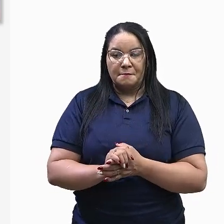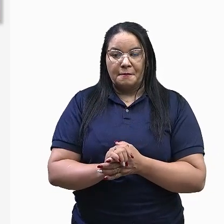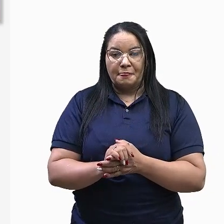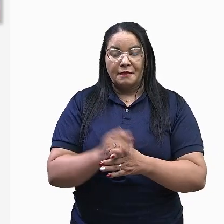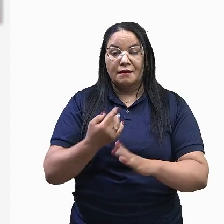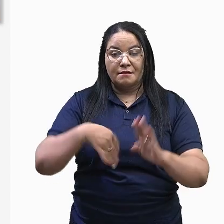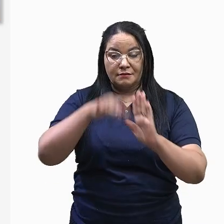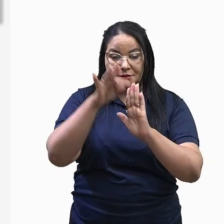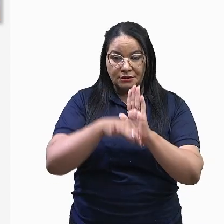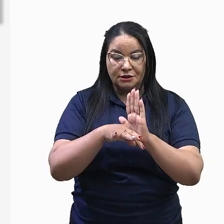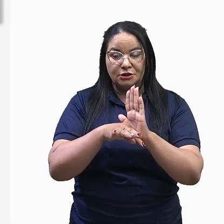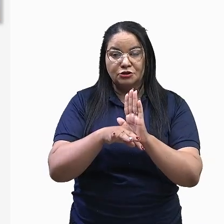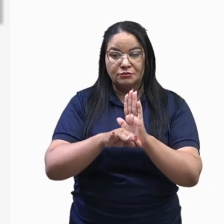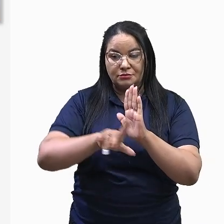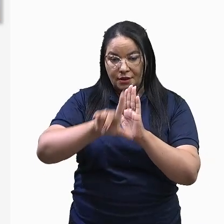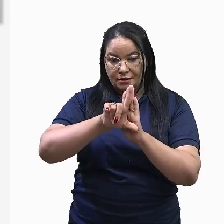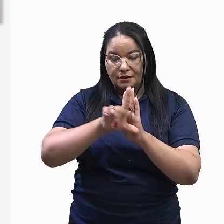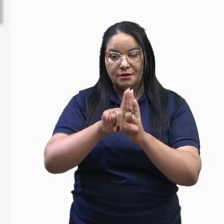texto, né? Outro